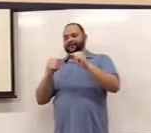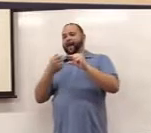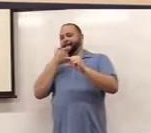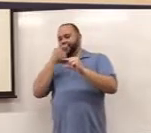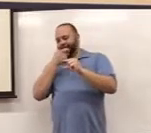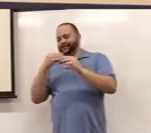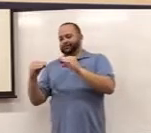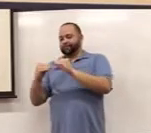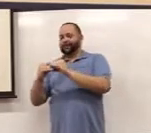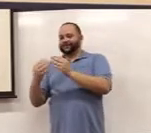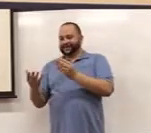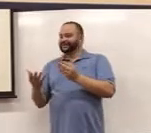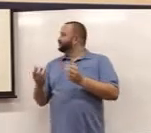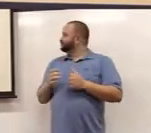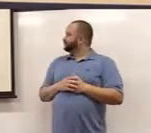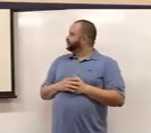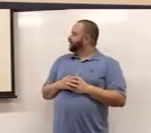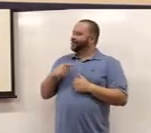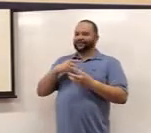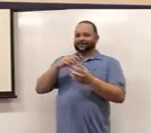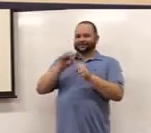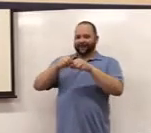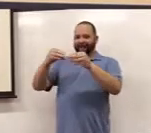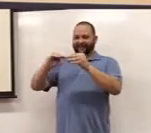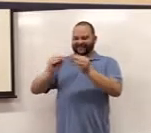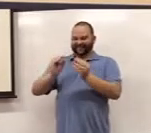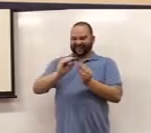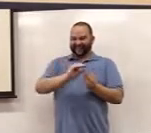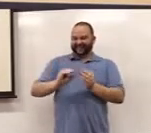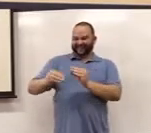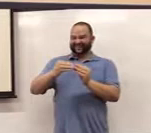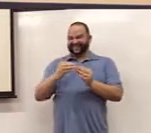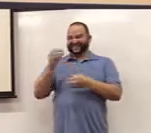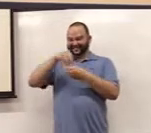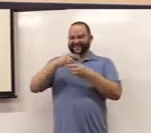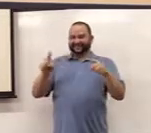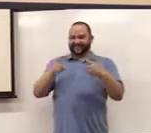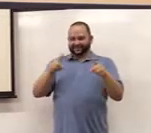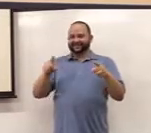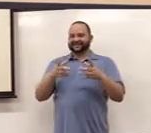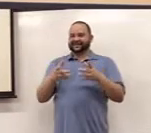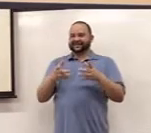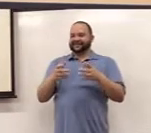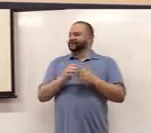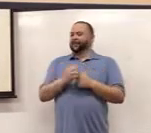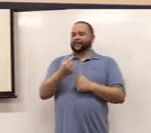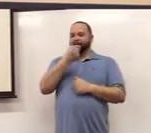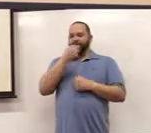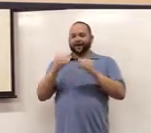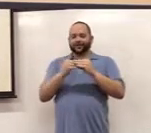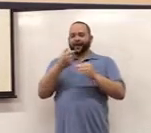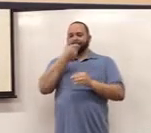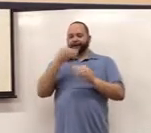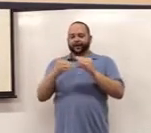Aí, eu vou trabalhar pedaços desse tema o tempo inteiro da música. Bolacha, recheio, recheio, bolacha, bolacha,